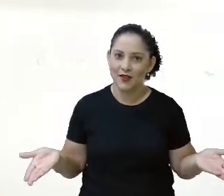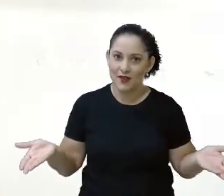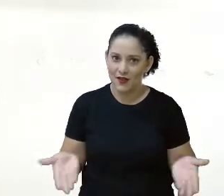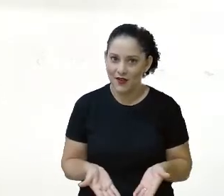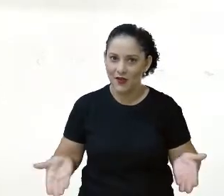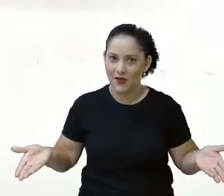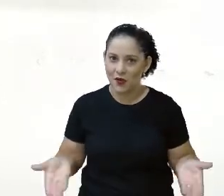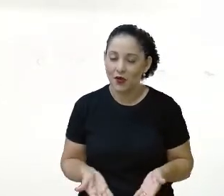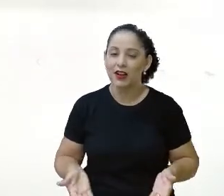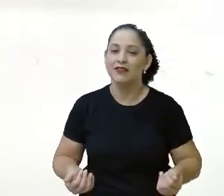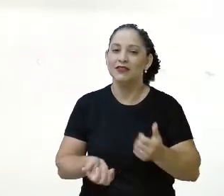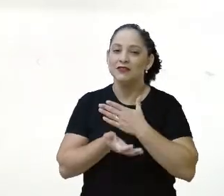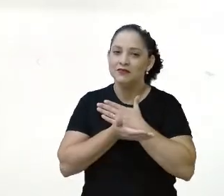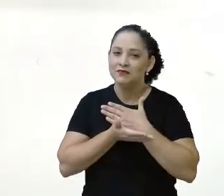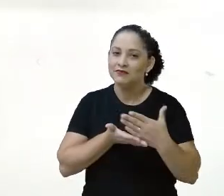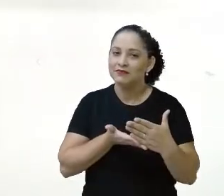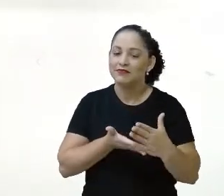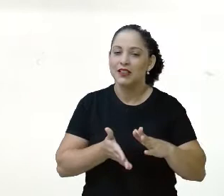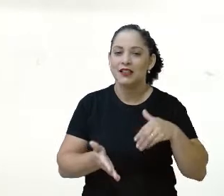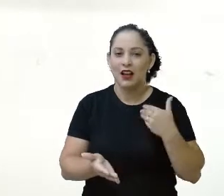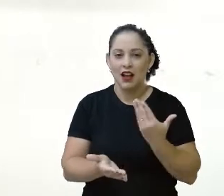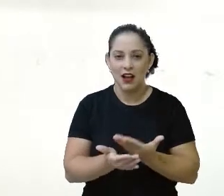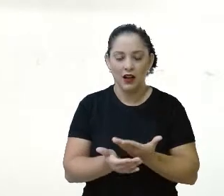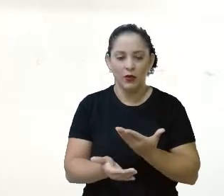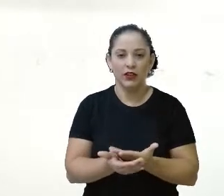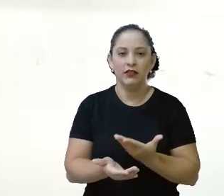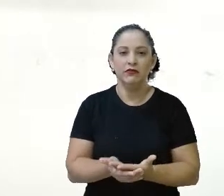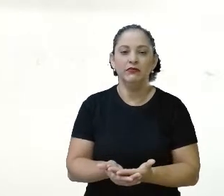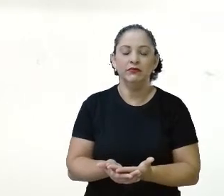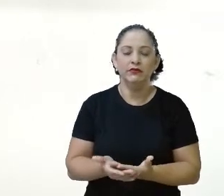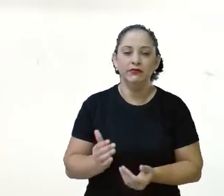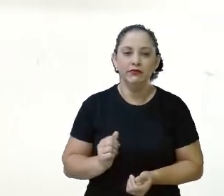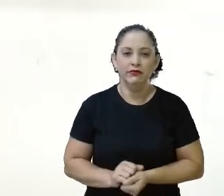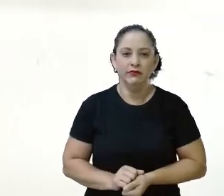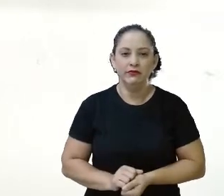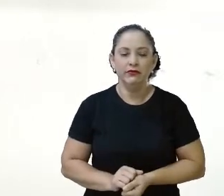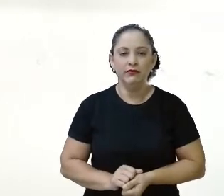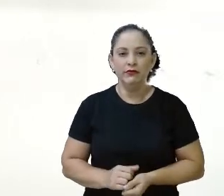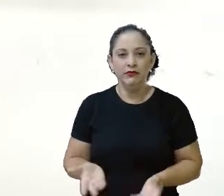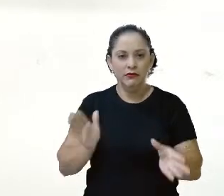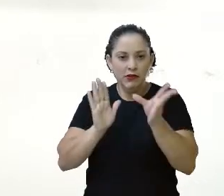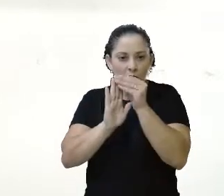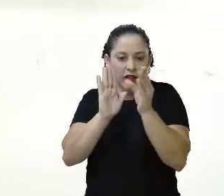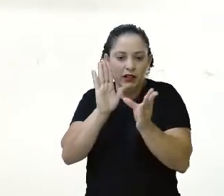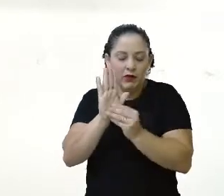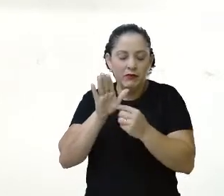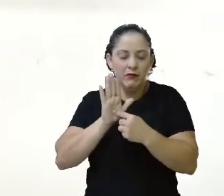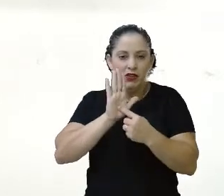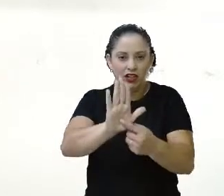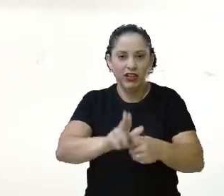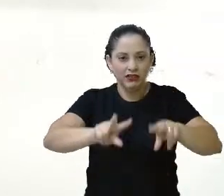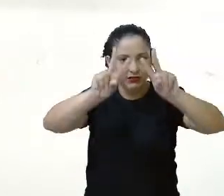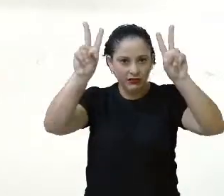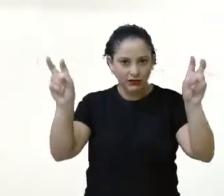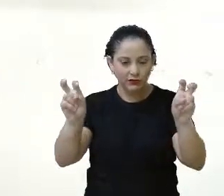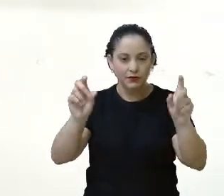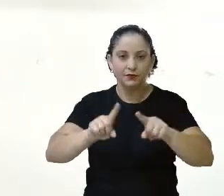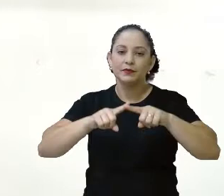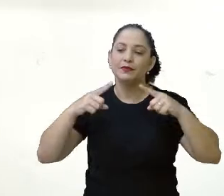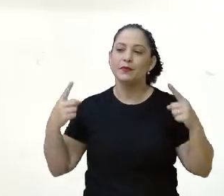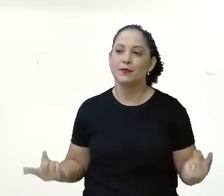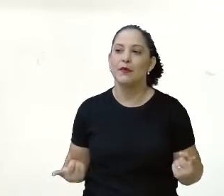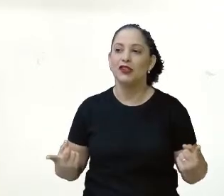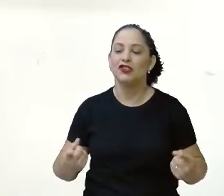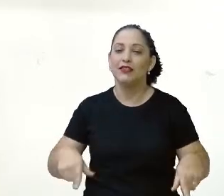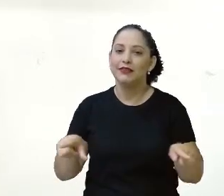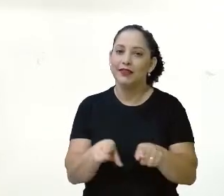A gente vai começar agora a nossa aula, de verdade, né? Vou mostrar para vocês o tema, mas eu não poderia deixar